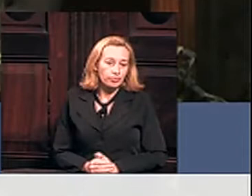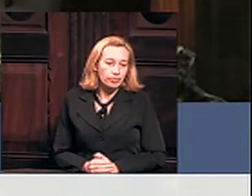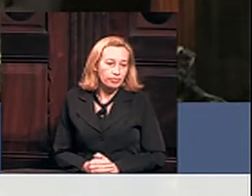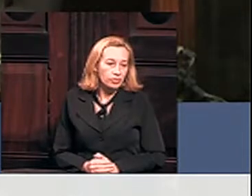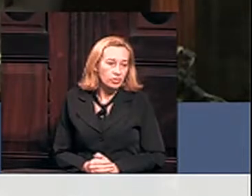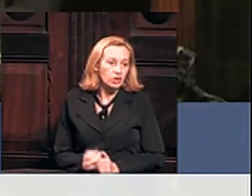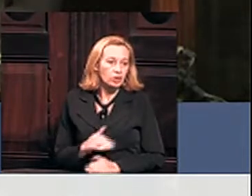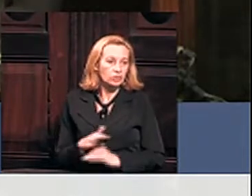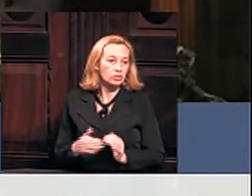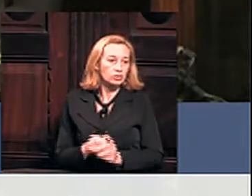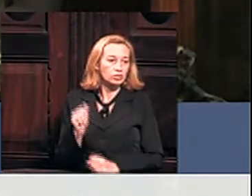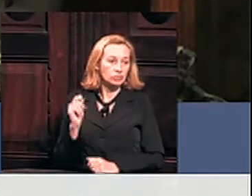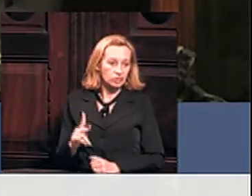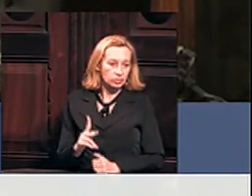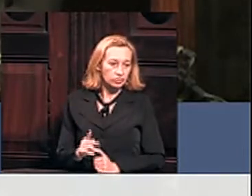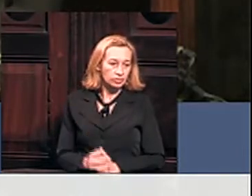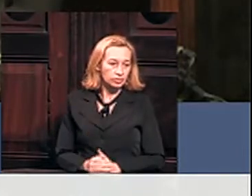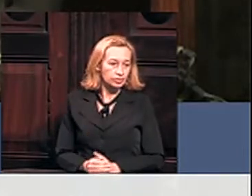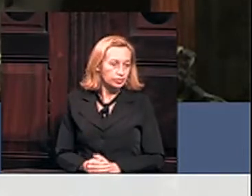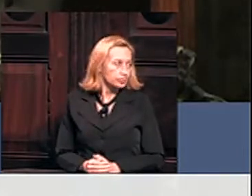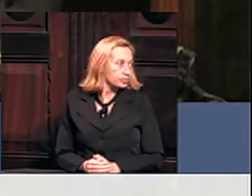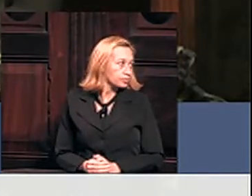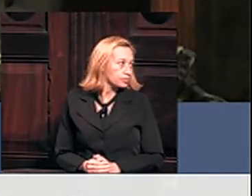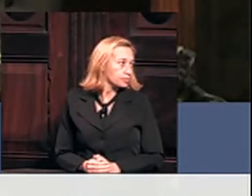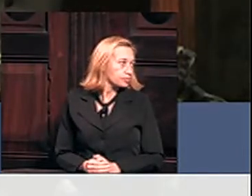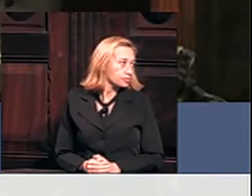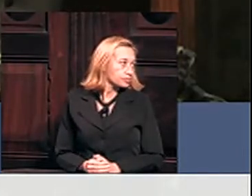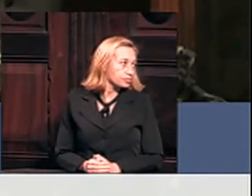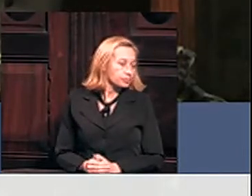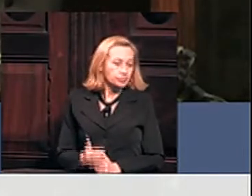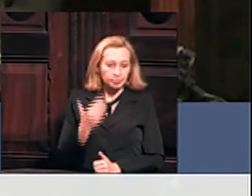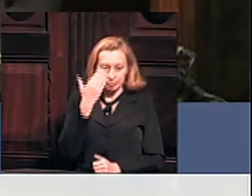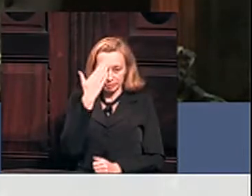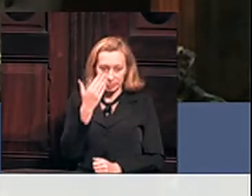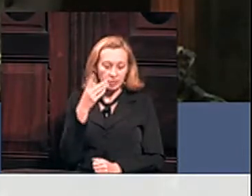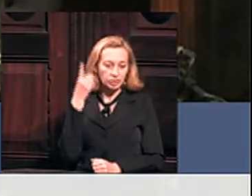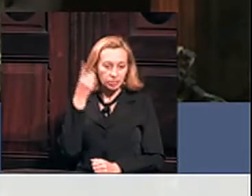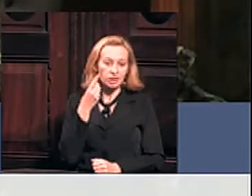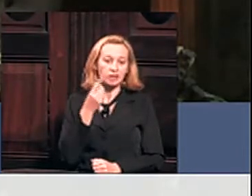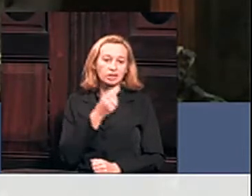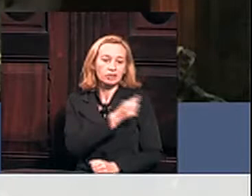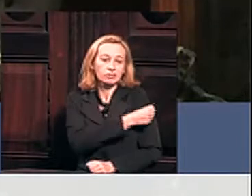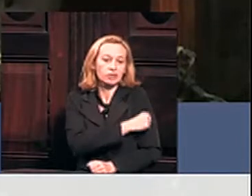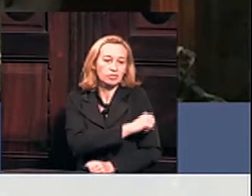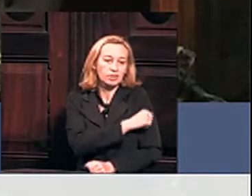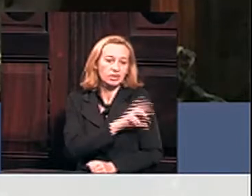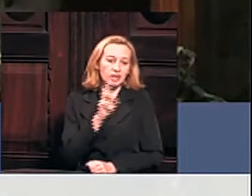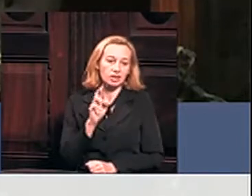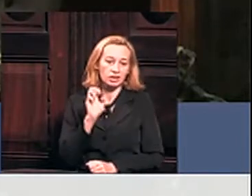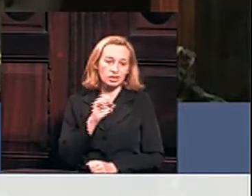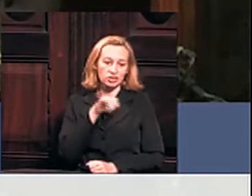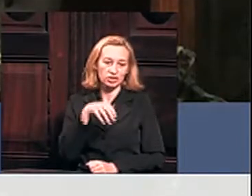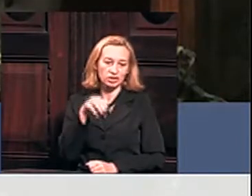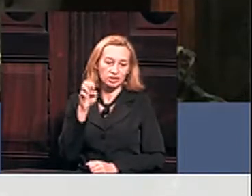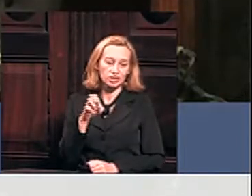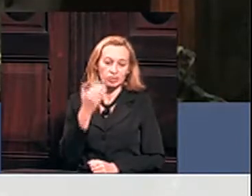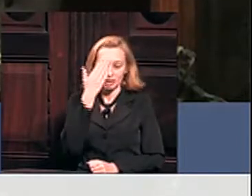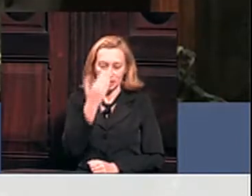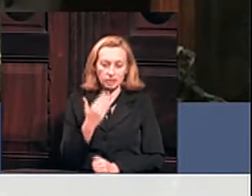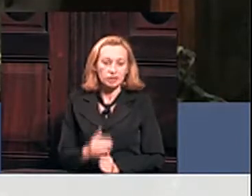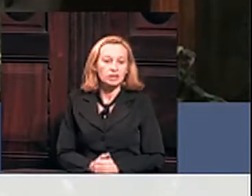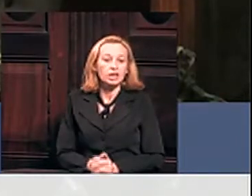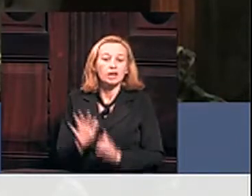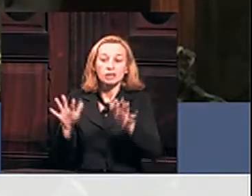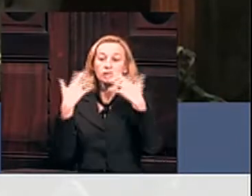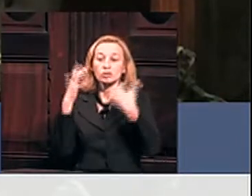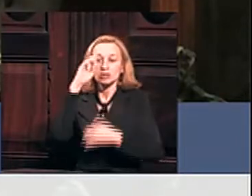Senhores que aprovam isso como estão, aprovado. Obrigado, deputada enfermeira Regiane. Muito, vai autógrafo. Muito obrigado. Agora, atenção,